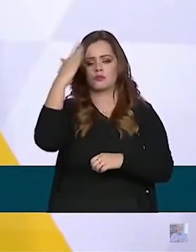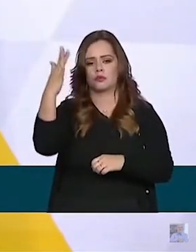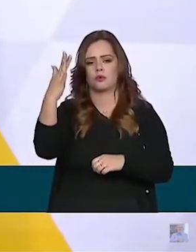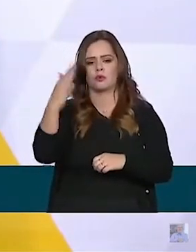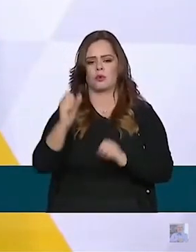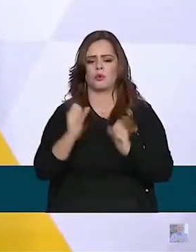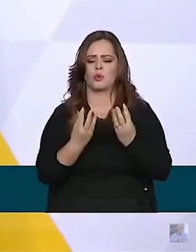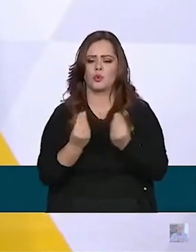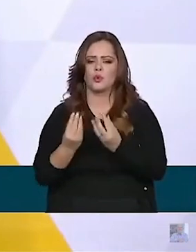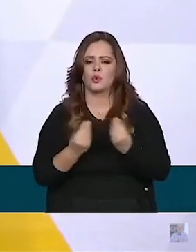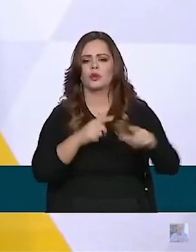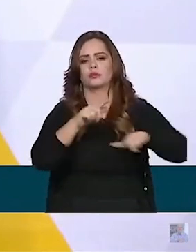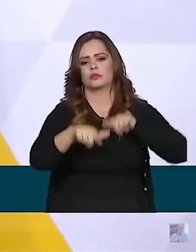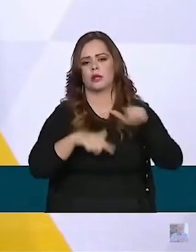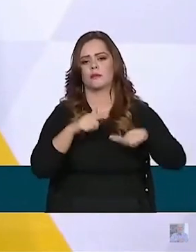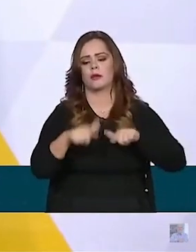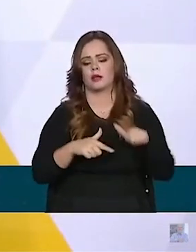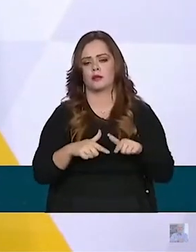com muito trabalho.